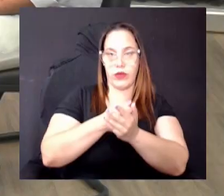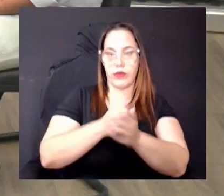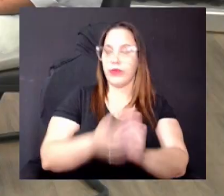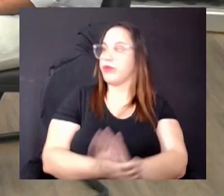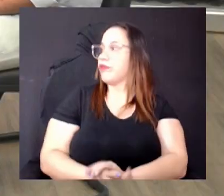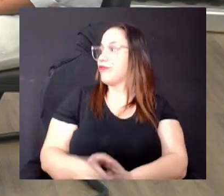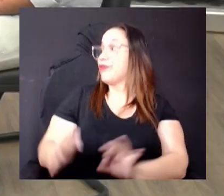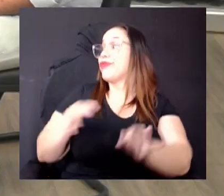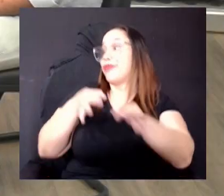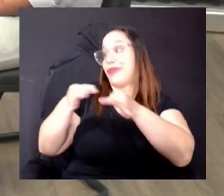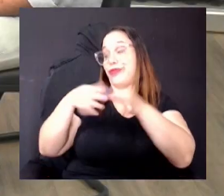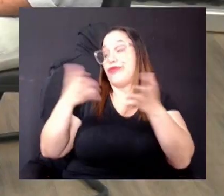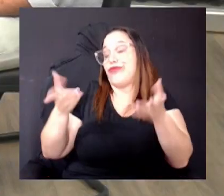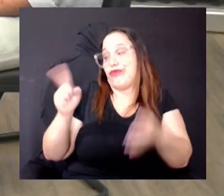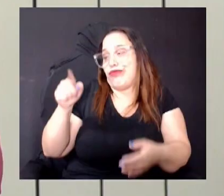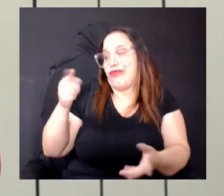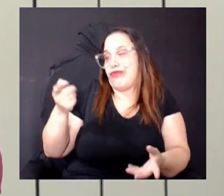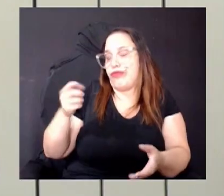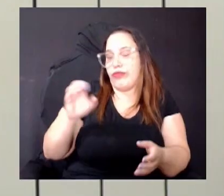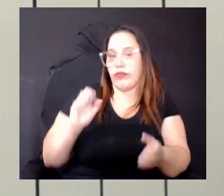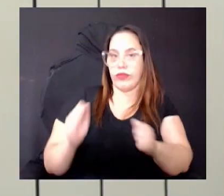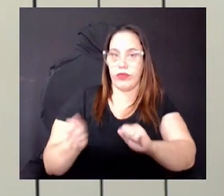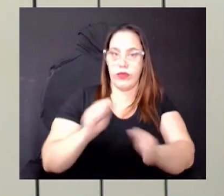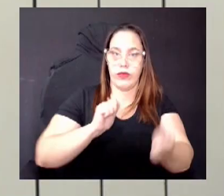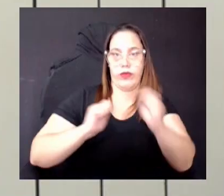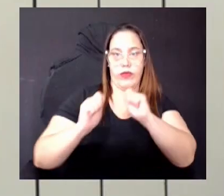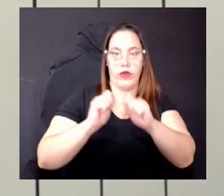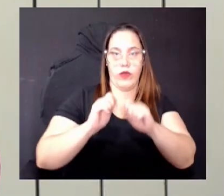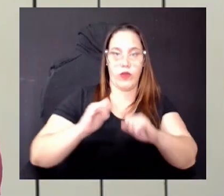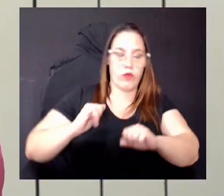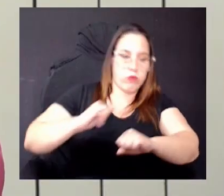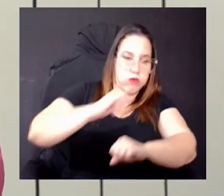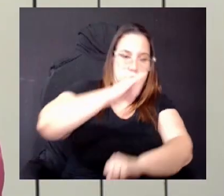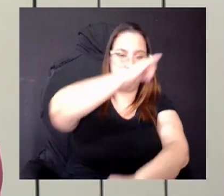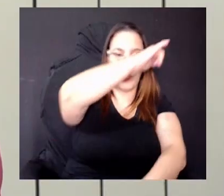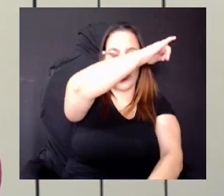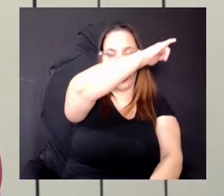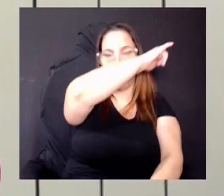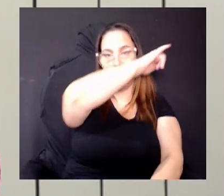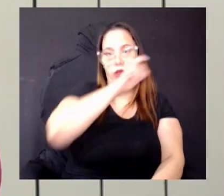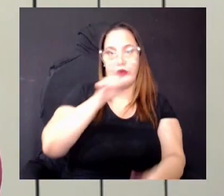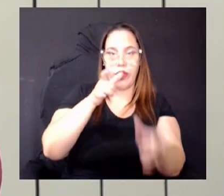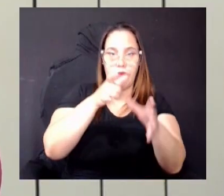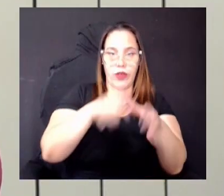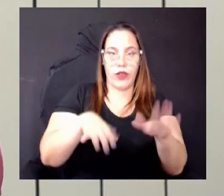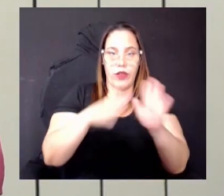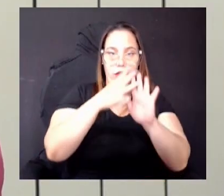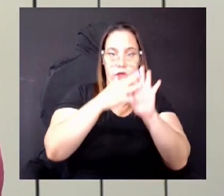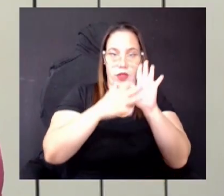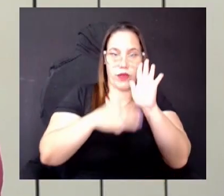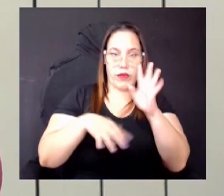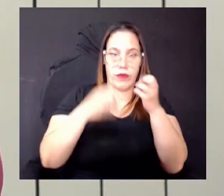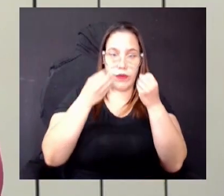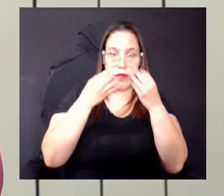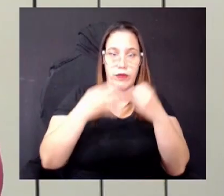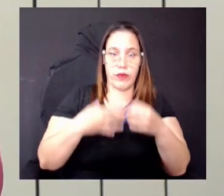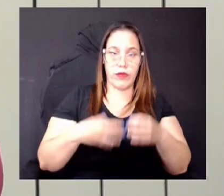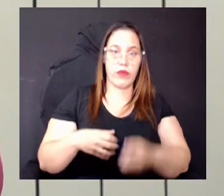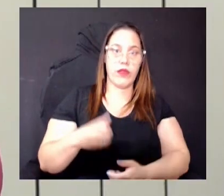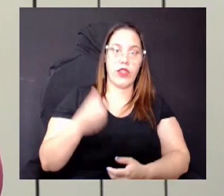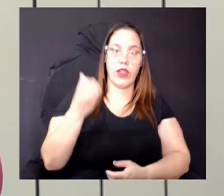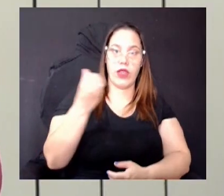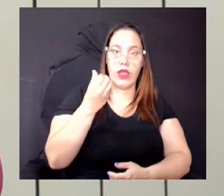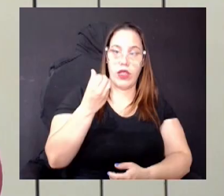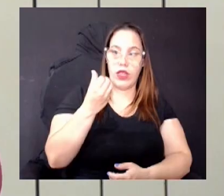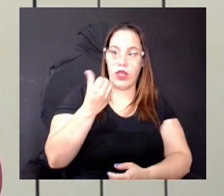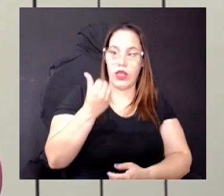Organização, né? Associações do setor aéreo publicaram uma nota informando que precisam de pelo menos 180